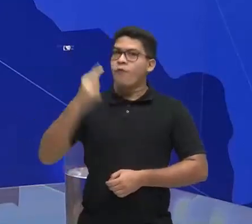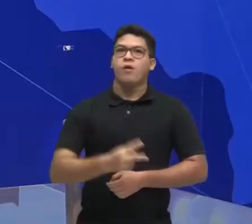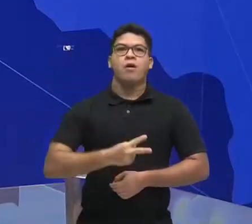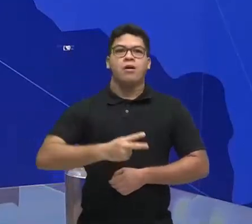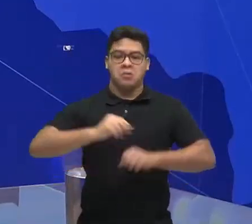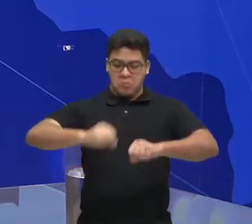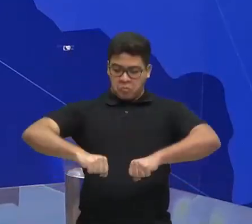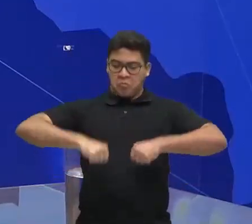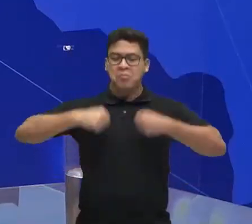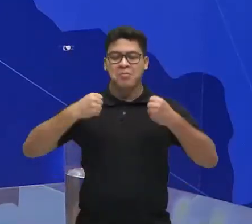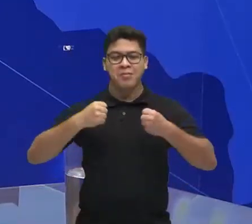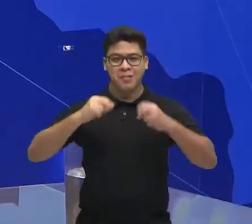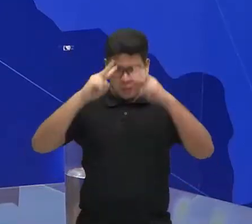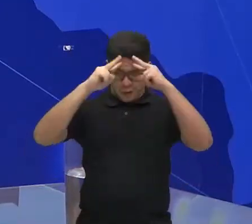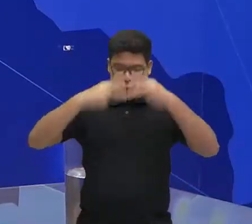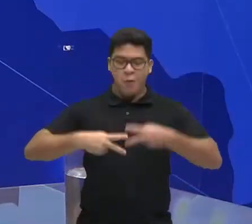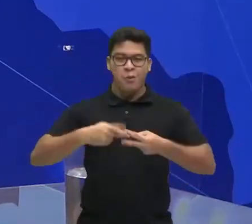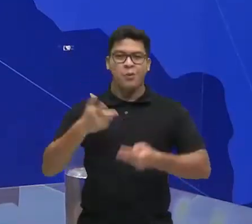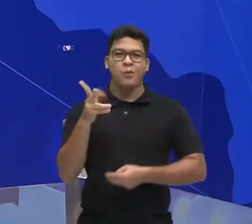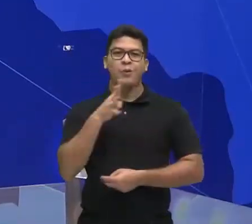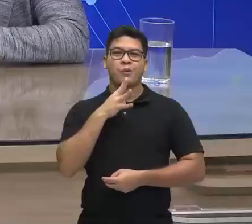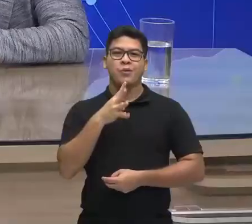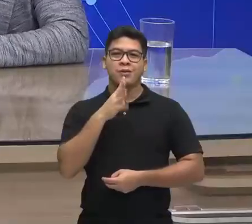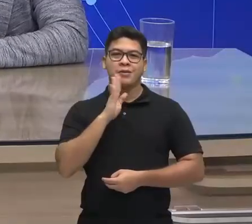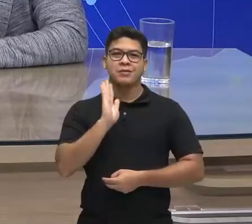muito melhor com esses sofrimentos.